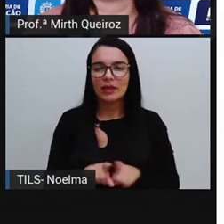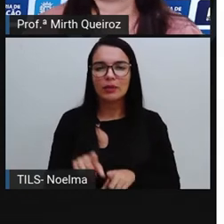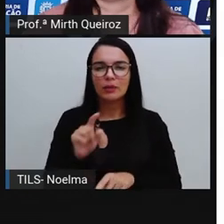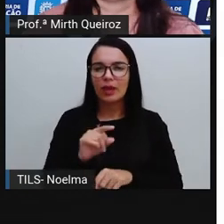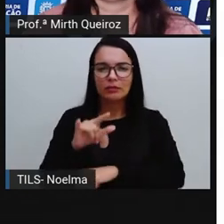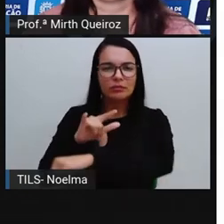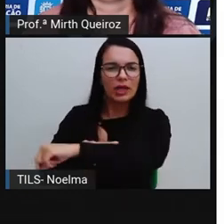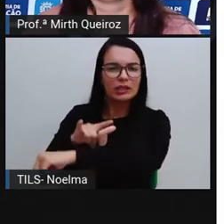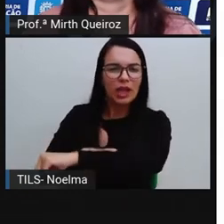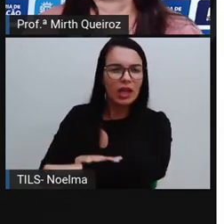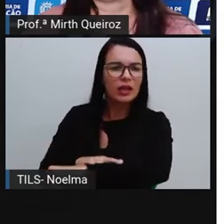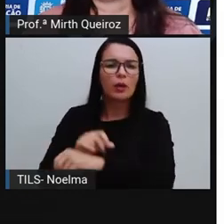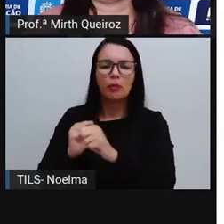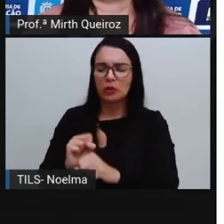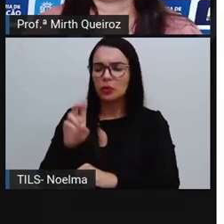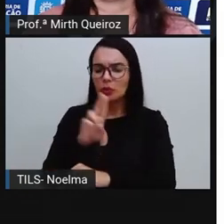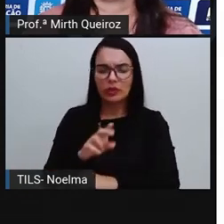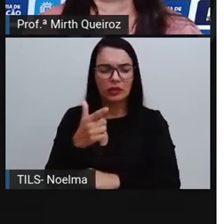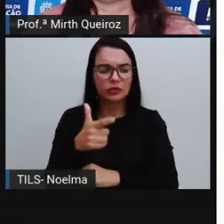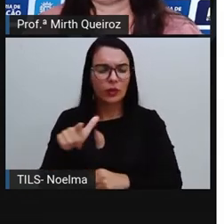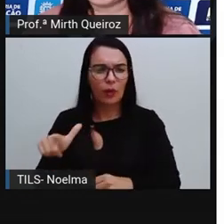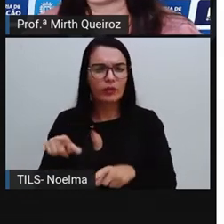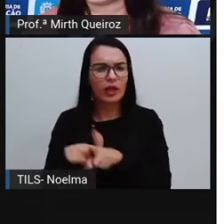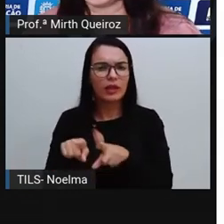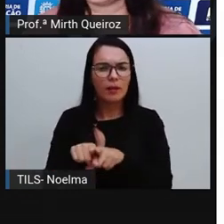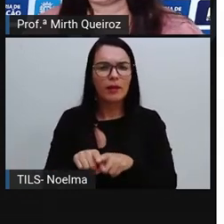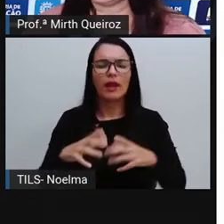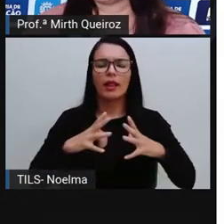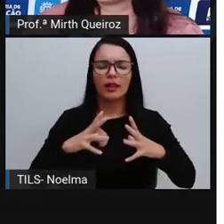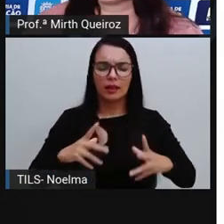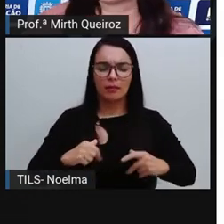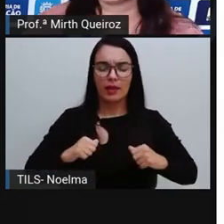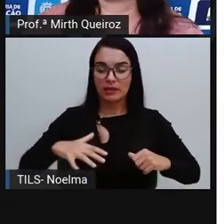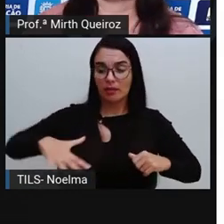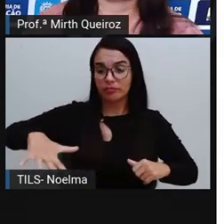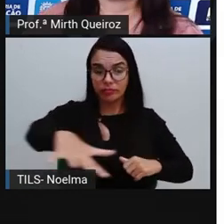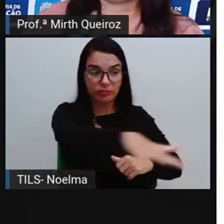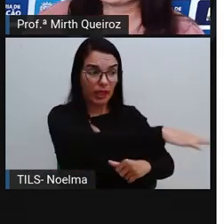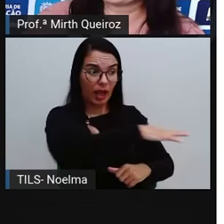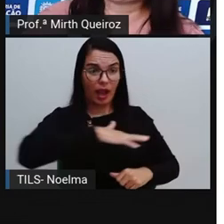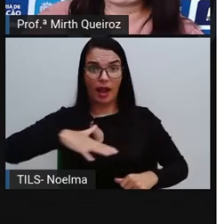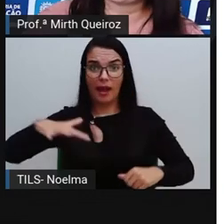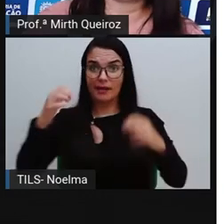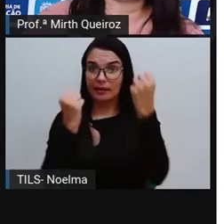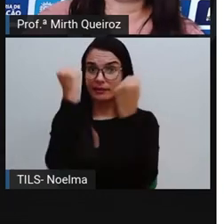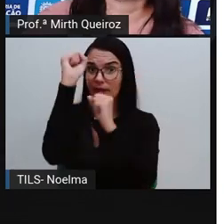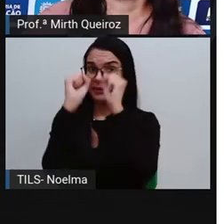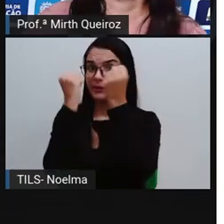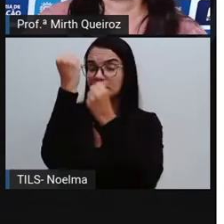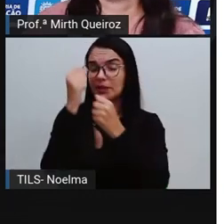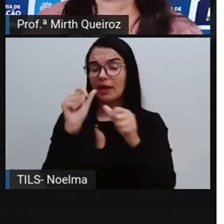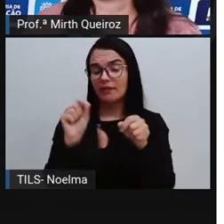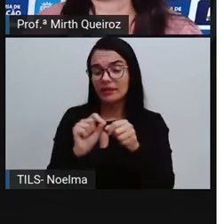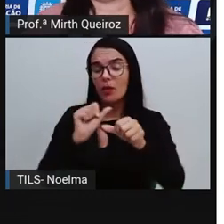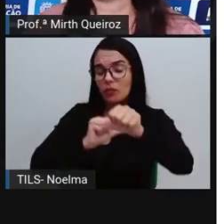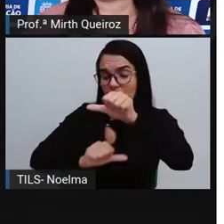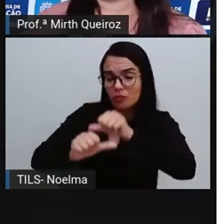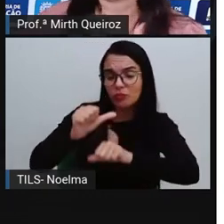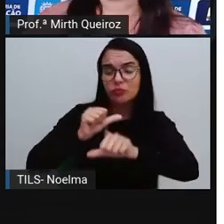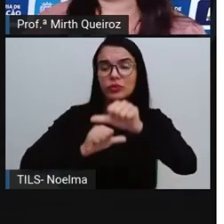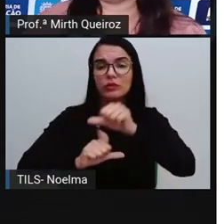vasos sanitários e em lavagens de pátio né utilizar essa água pegar essa água aí e